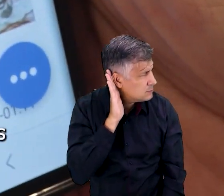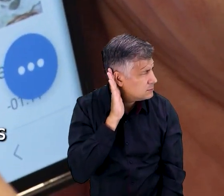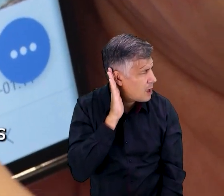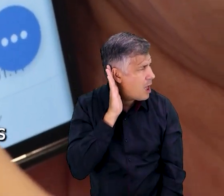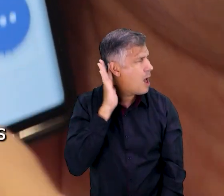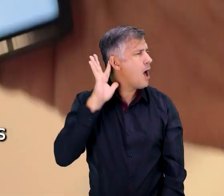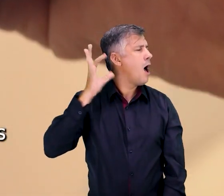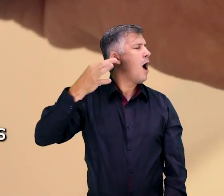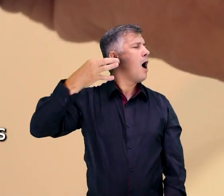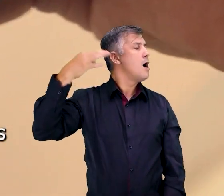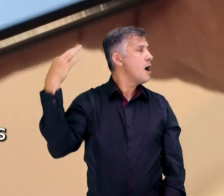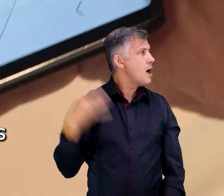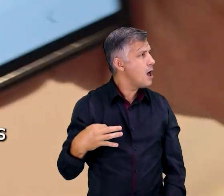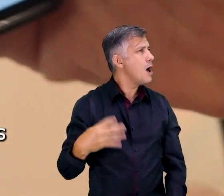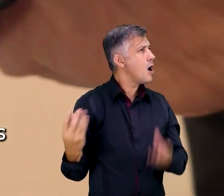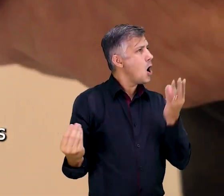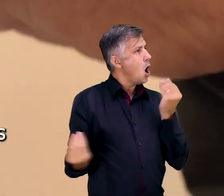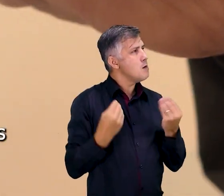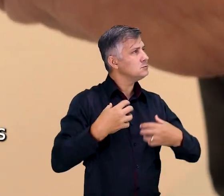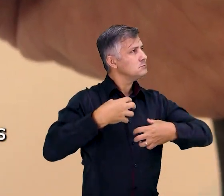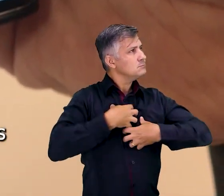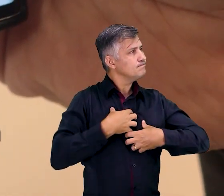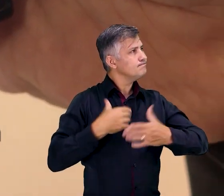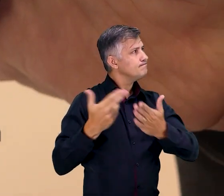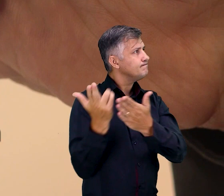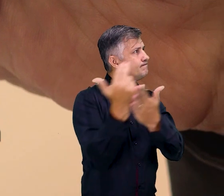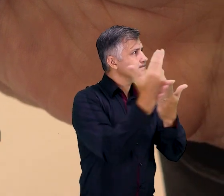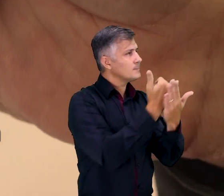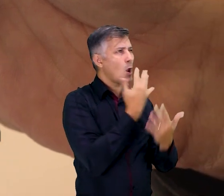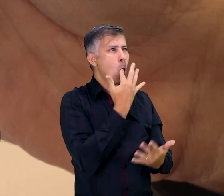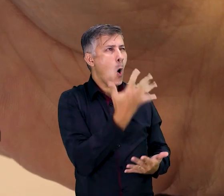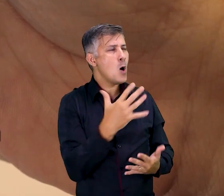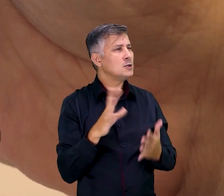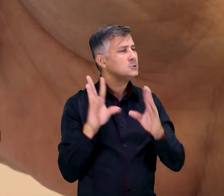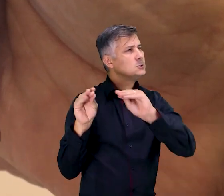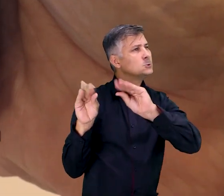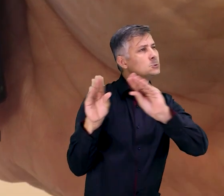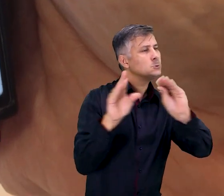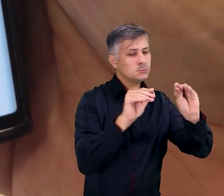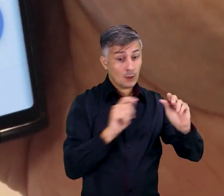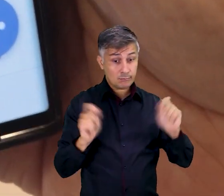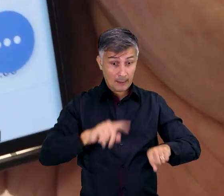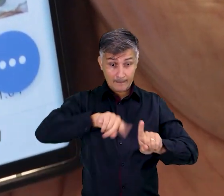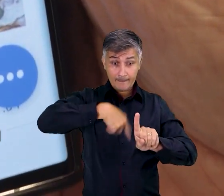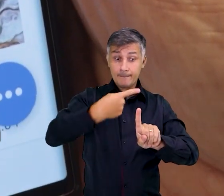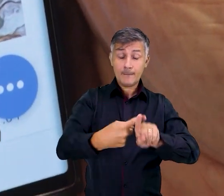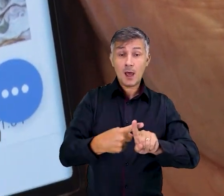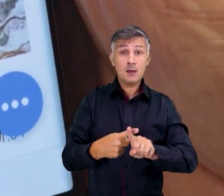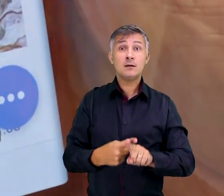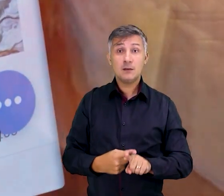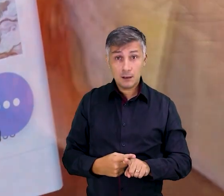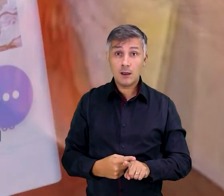para que eles possam compreender o sentimento do artista por trás dessas formas, cores, texturas, e adicionar uma camada